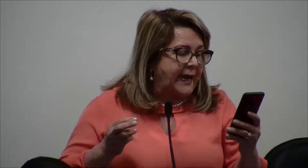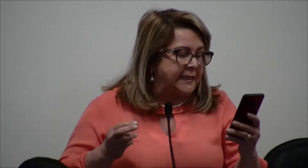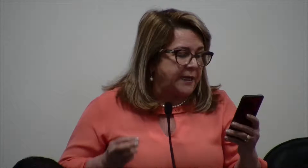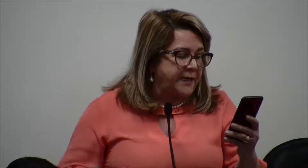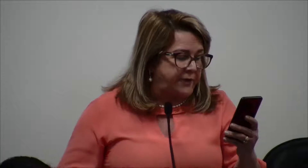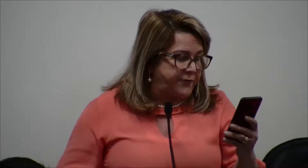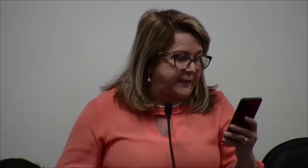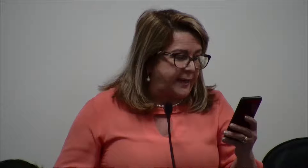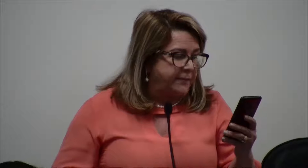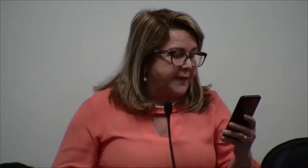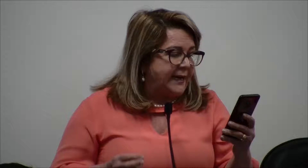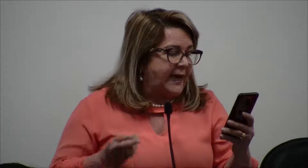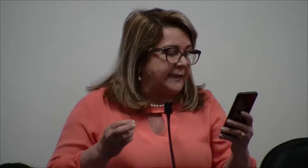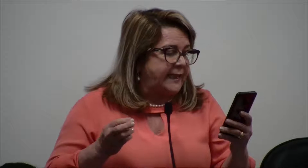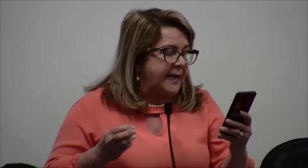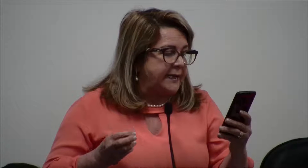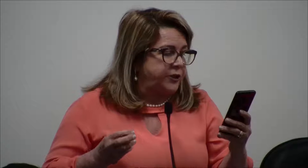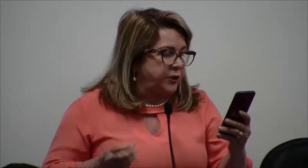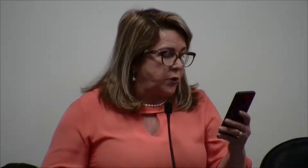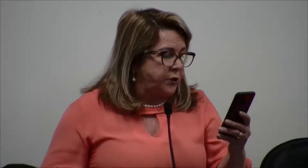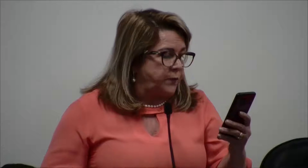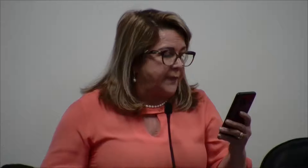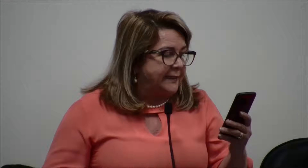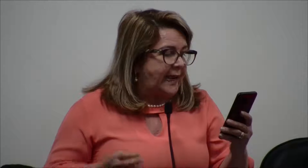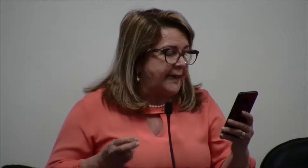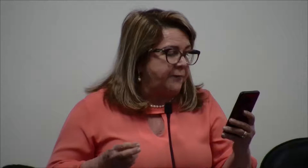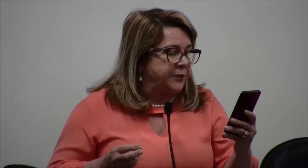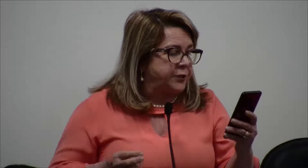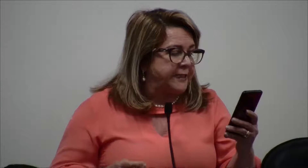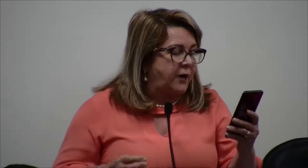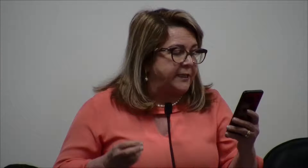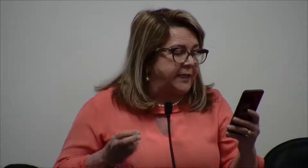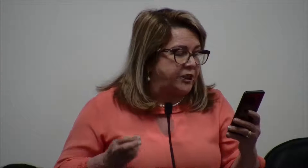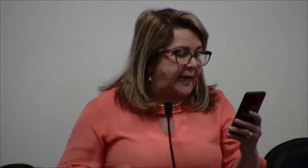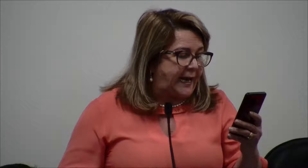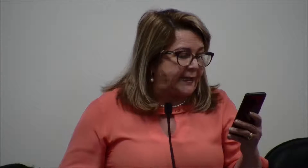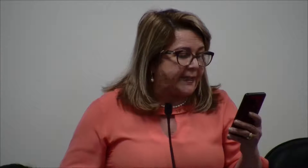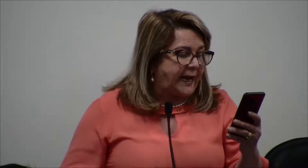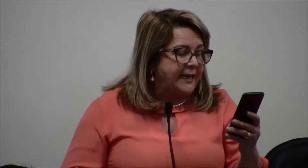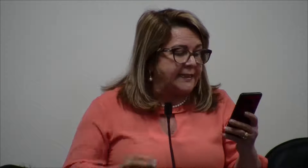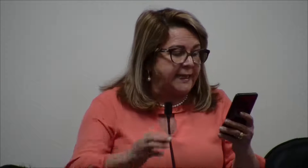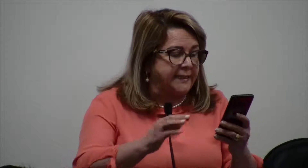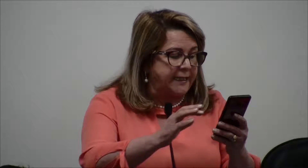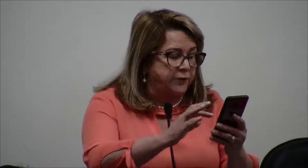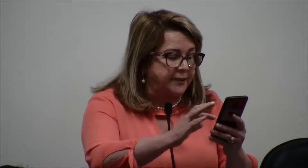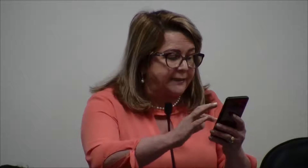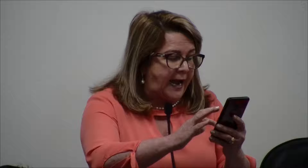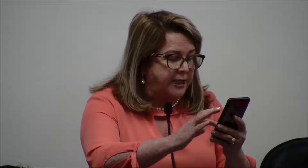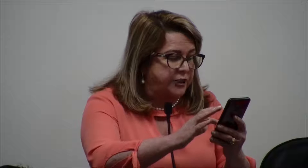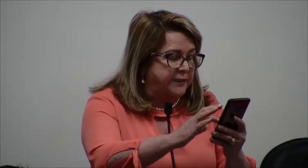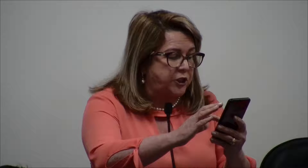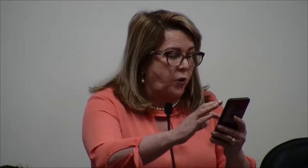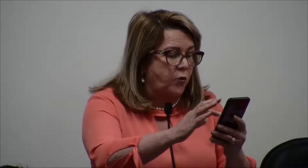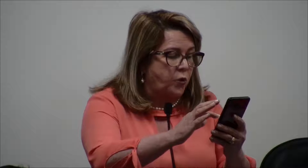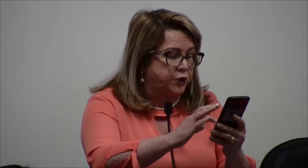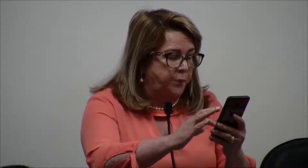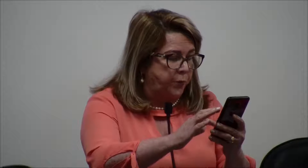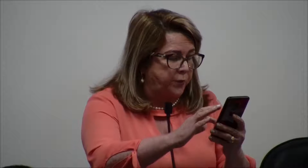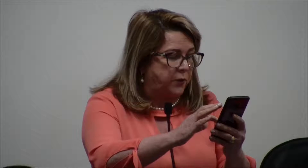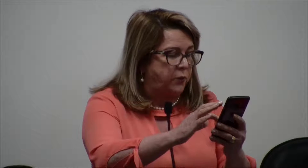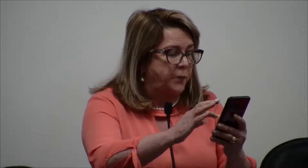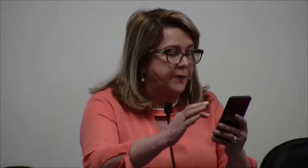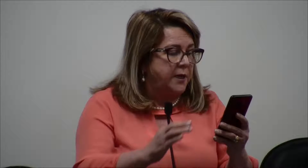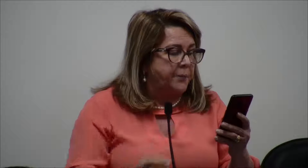Minha Casa Minha Vida, carteira de idoso, tarifa social de energia elétrica, isenção de taxas de